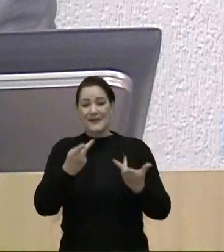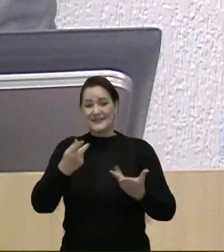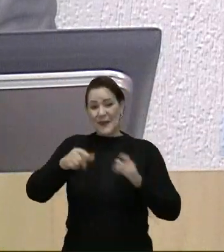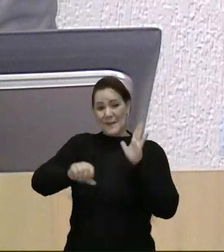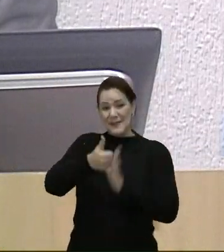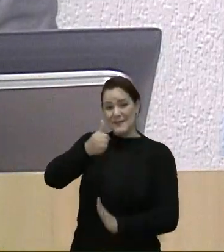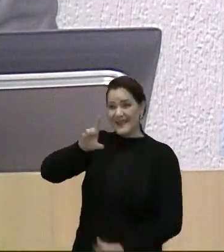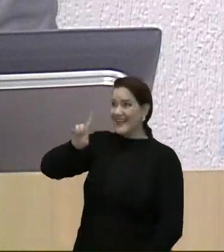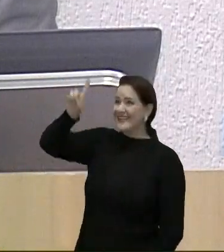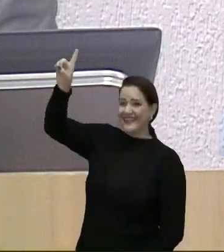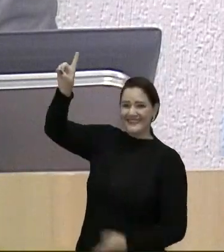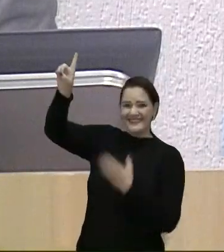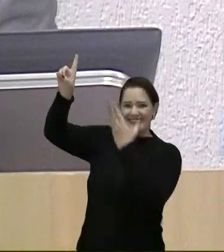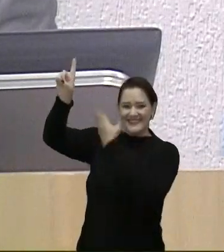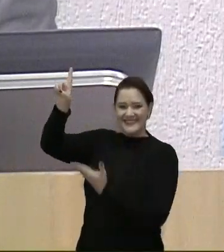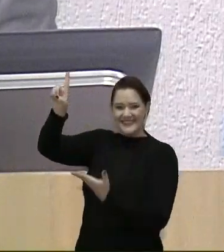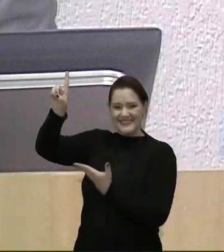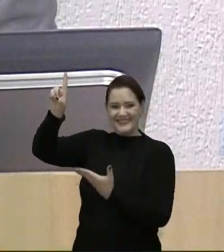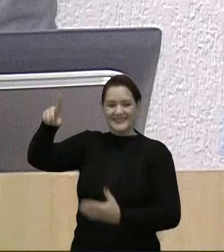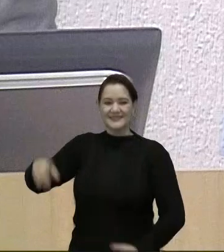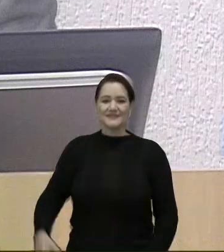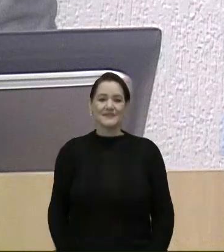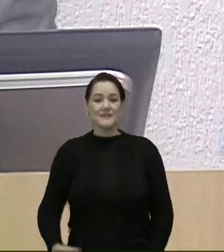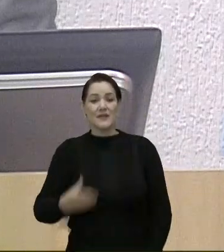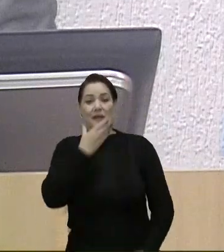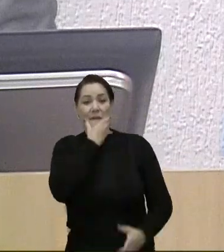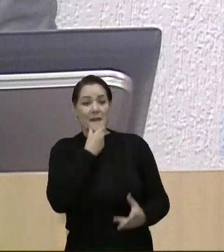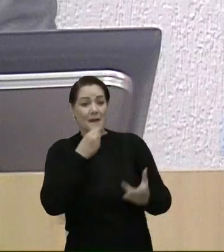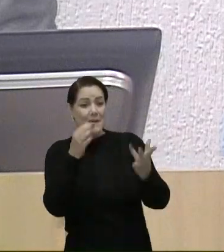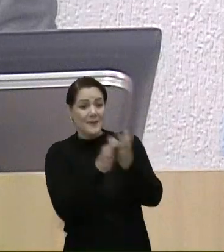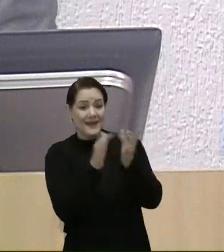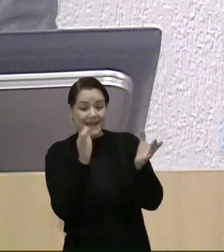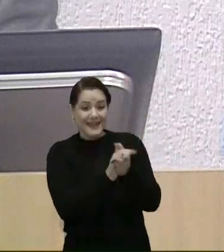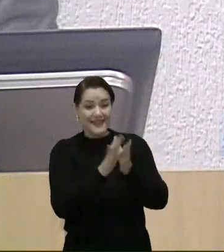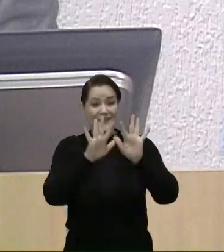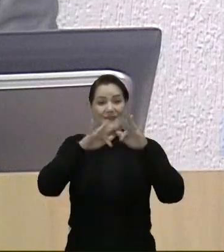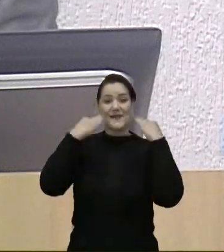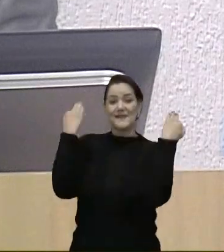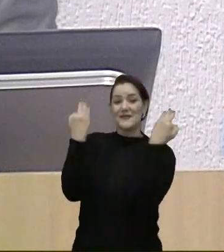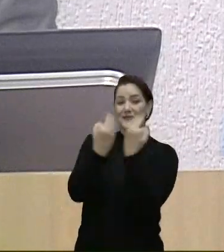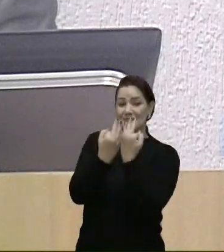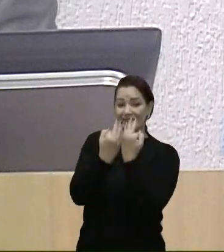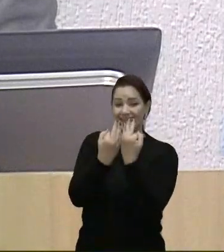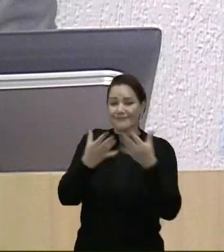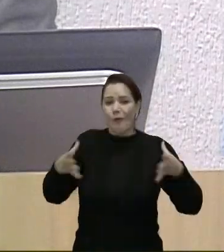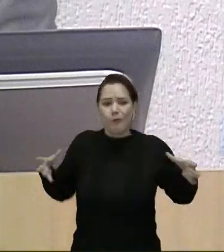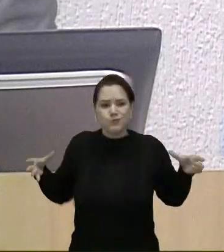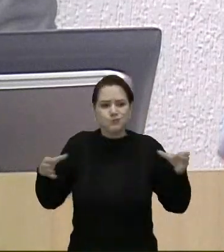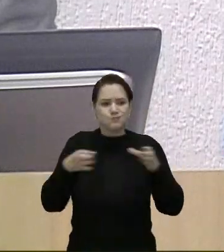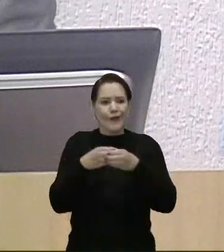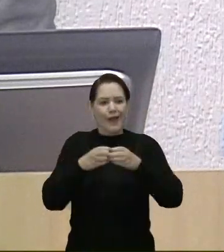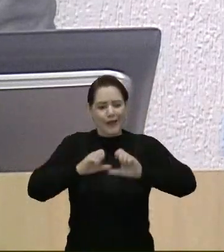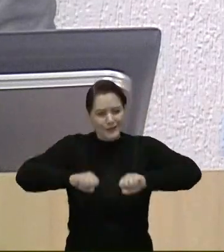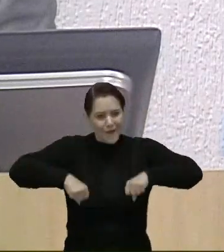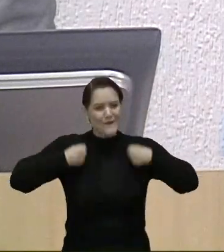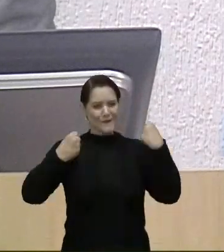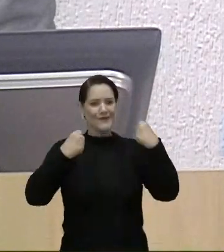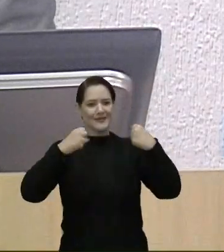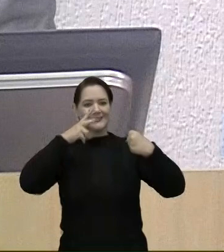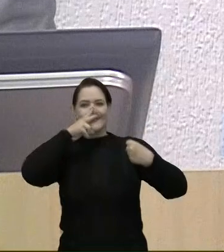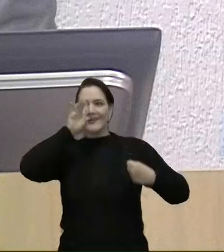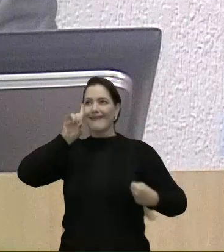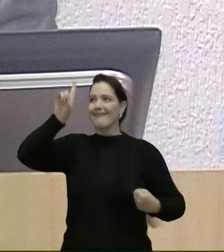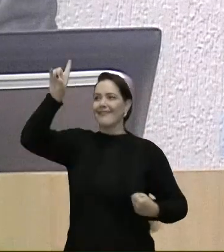Deus, né? Agradecimento ao esposo, à família. Eu acho que esse conjunto nos fortalece para caminharmos. Deus